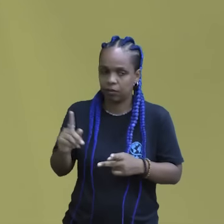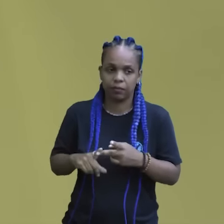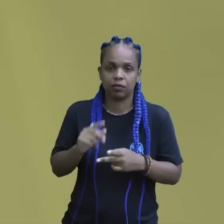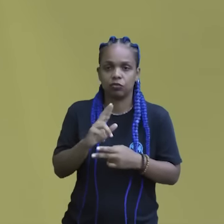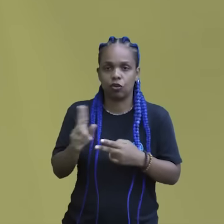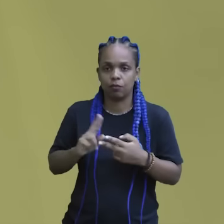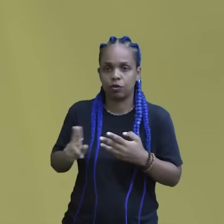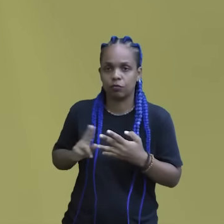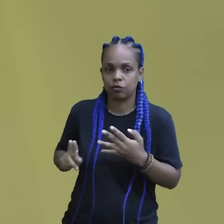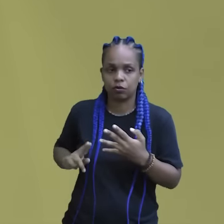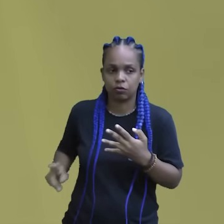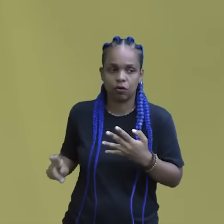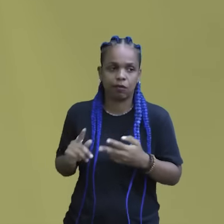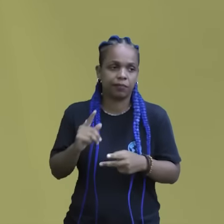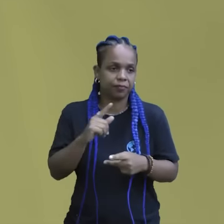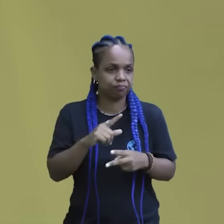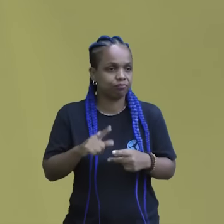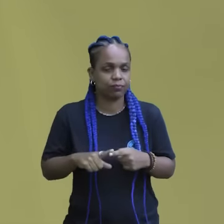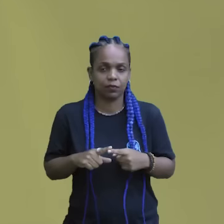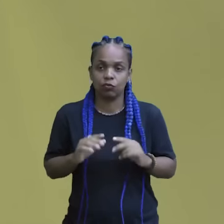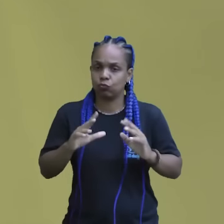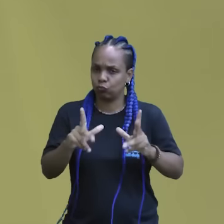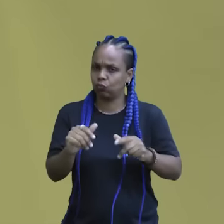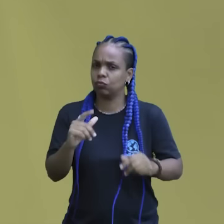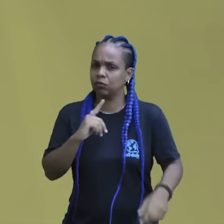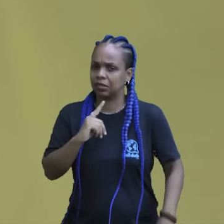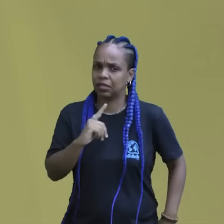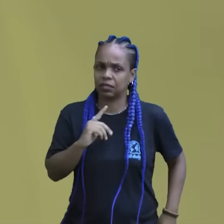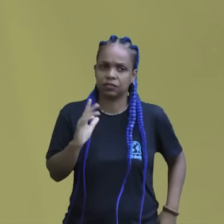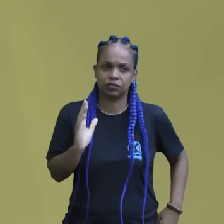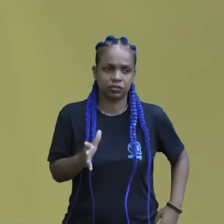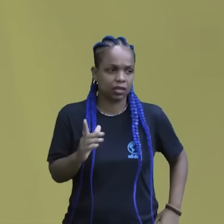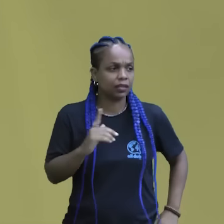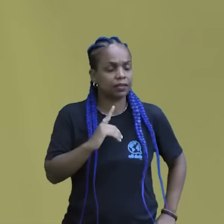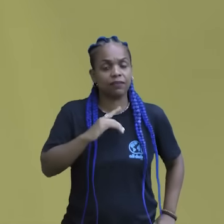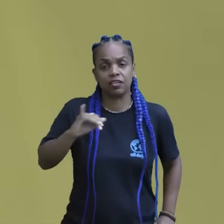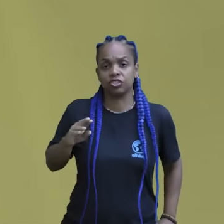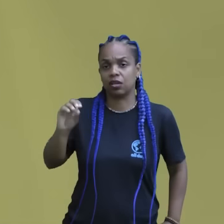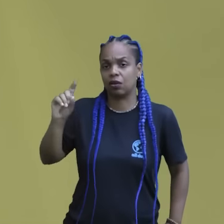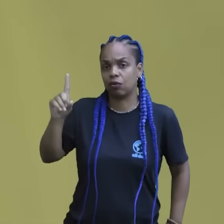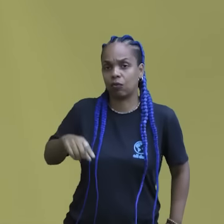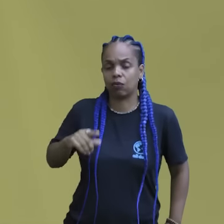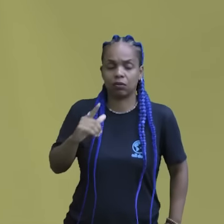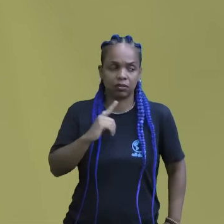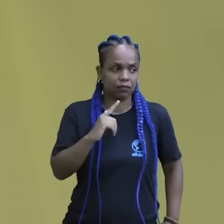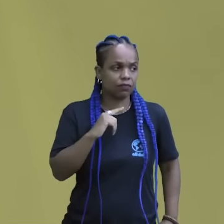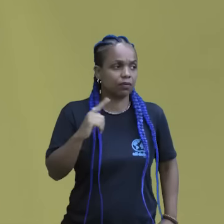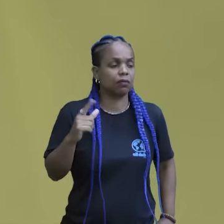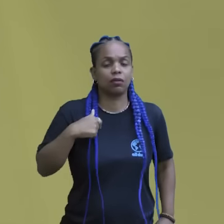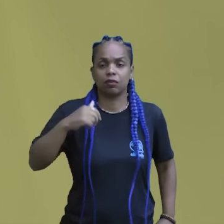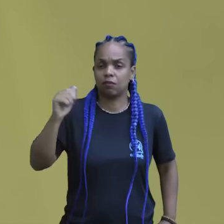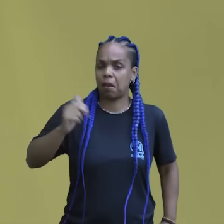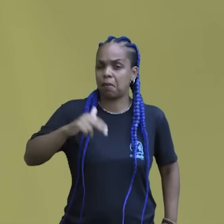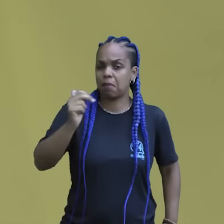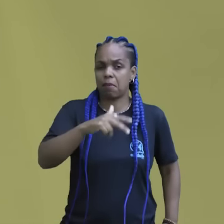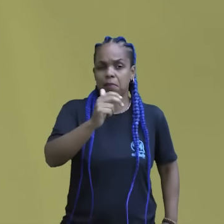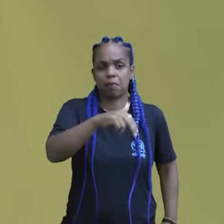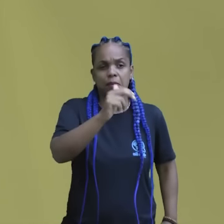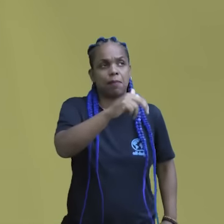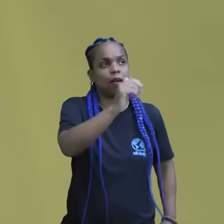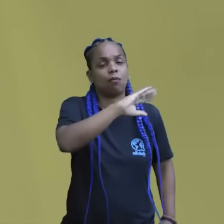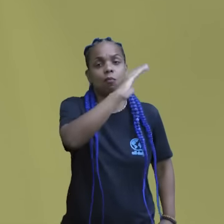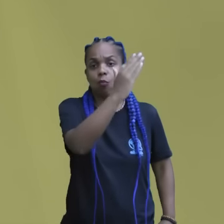gente tem uma subida ao morro, né? E quando a futura mãe vai a uma cartomante